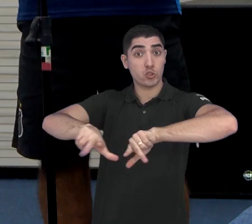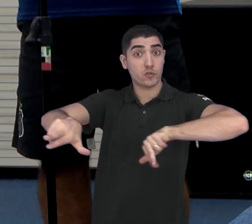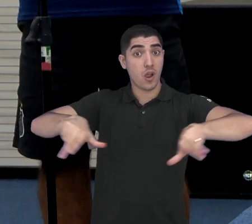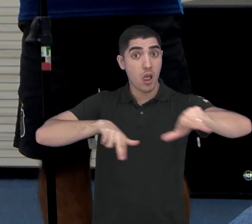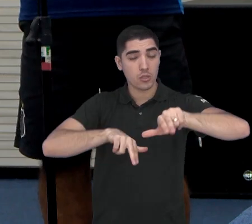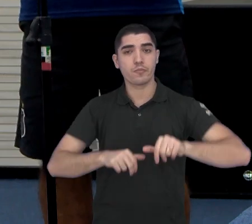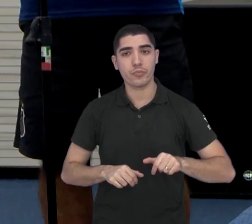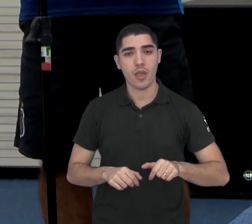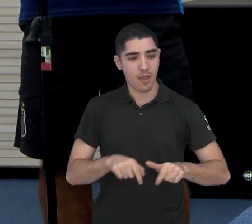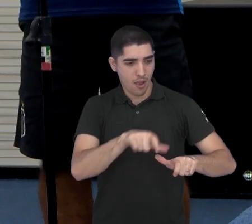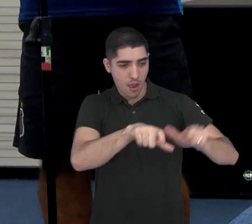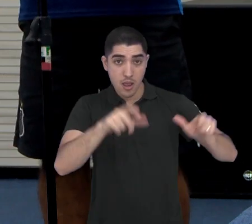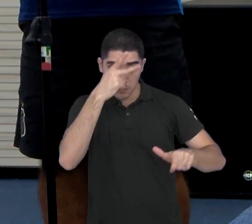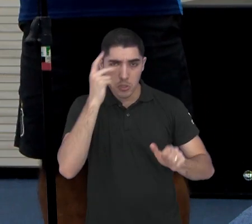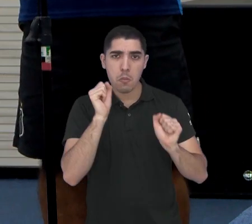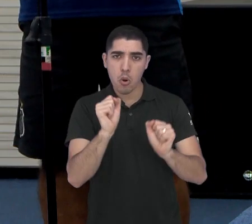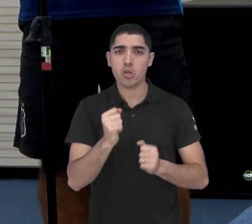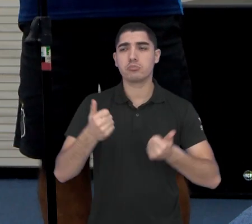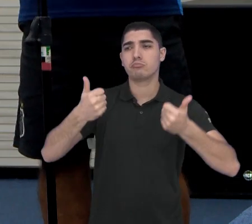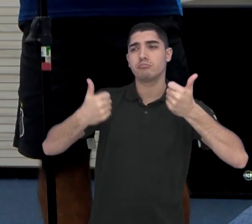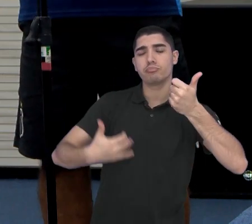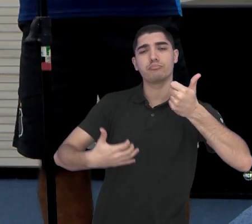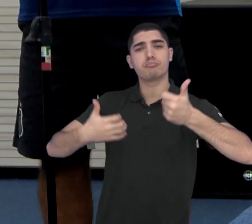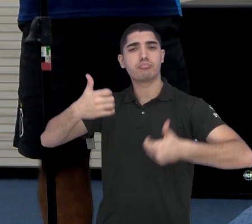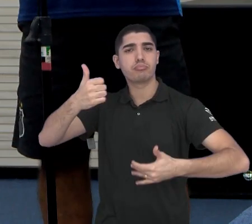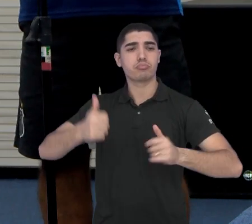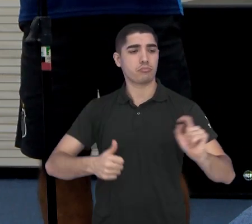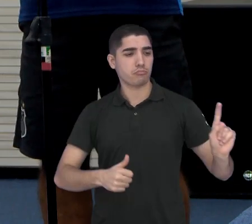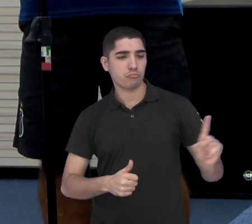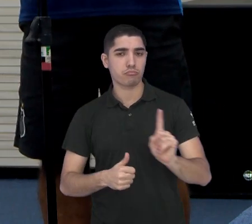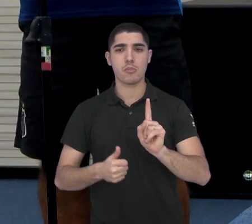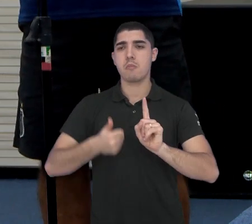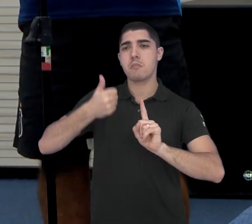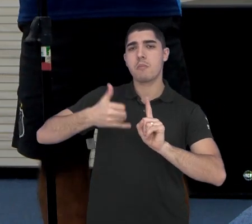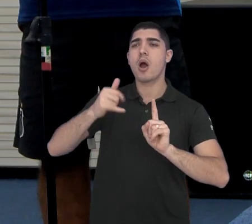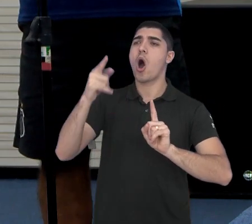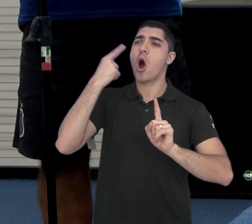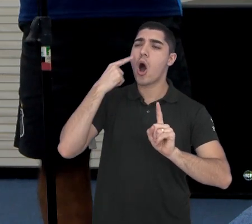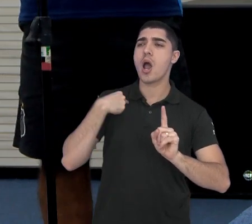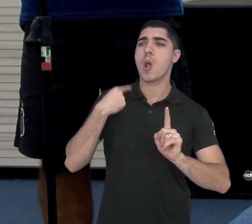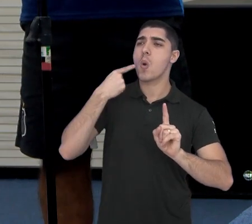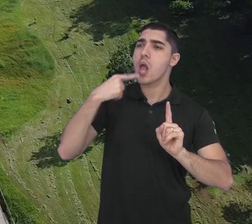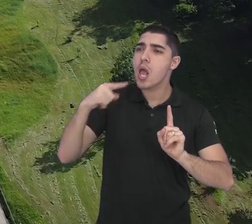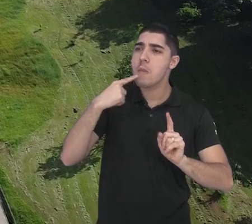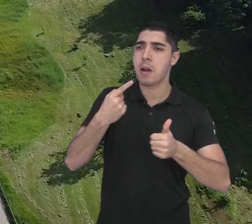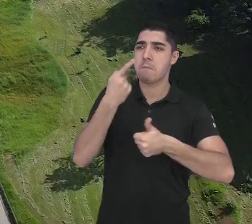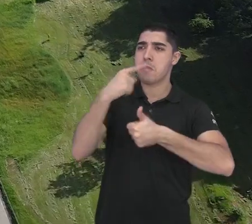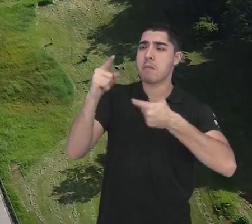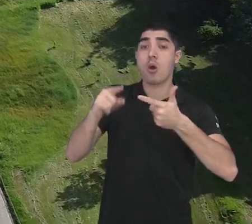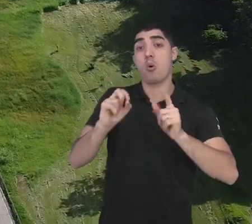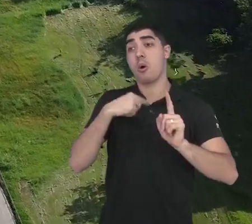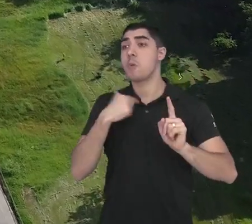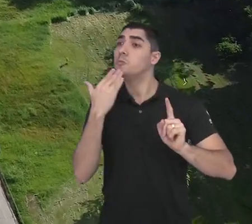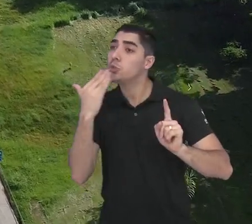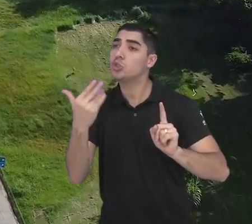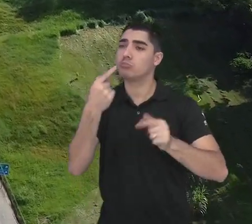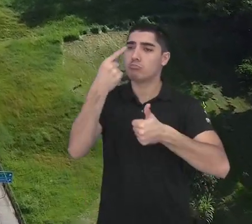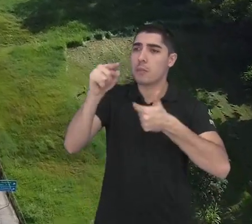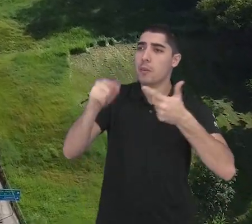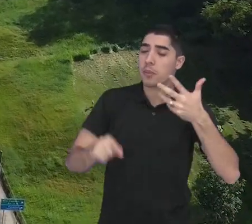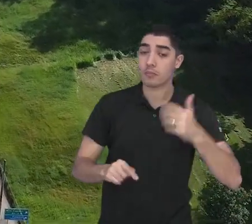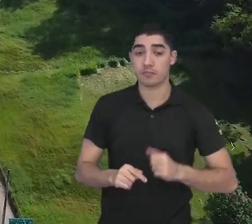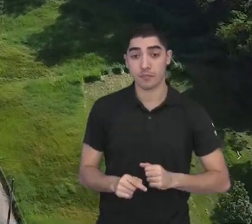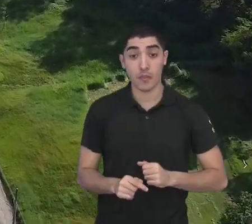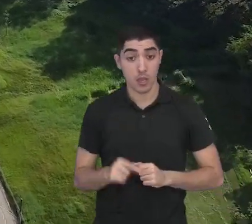os interessados podem falar ao microfone durante as sessões para apresentar reivindicações. Além disso, a Lei de Zoneamento,